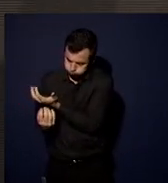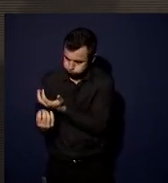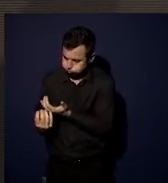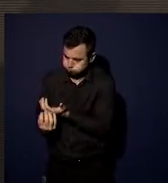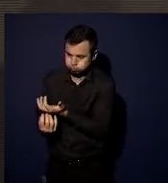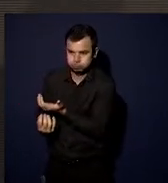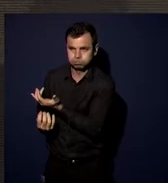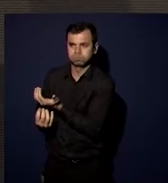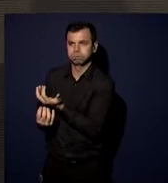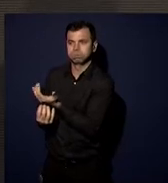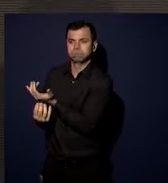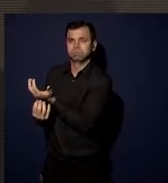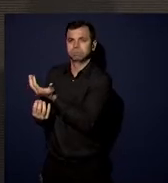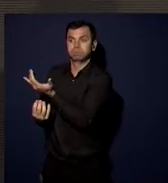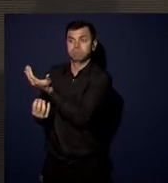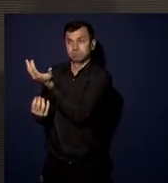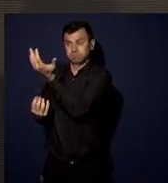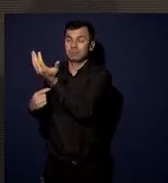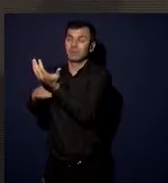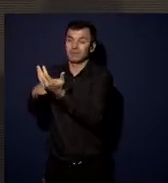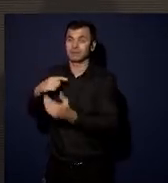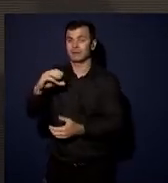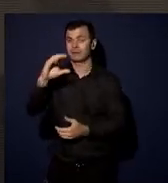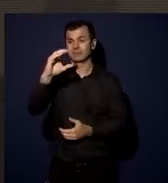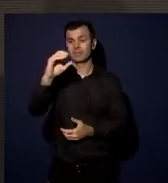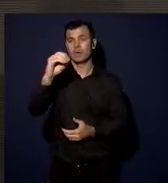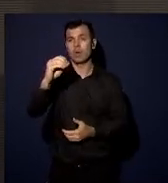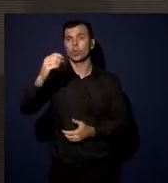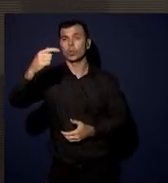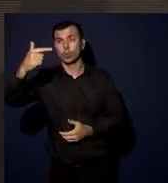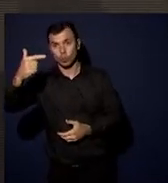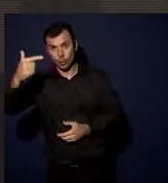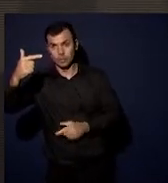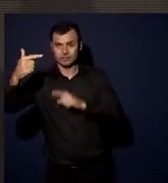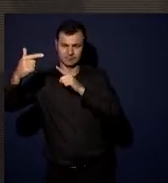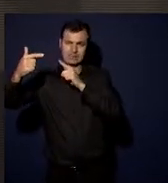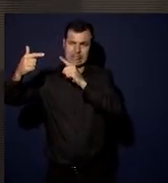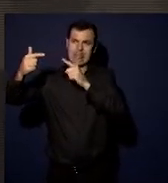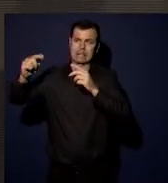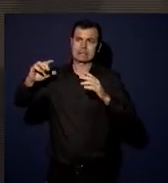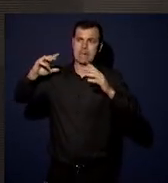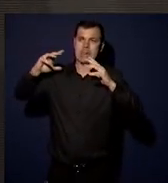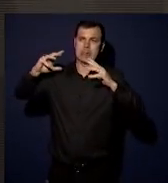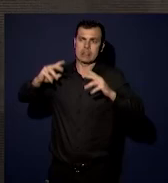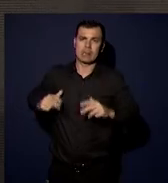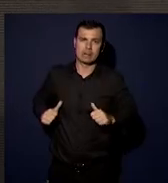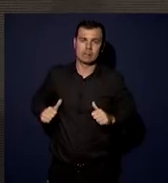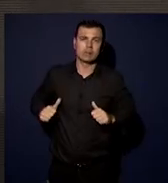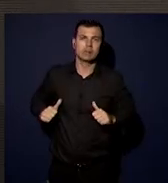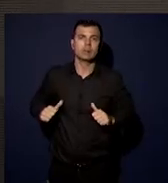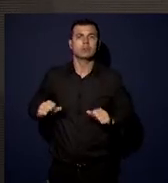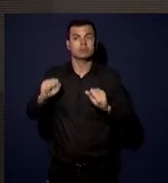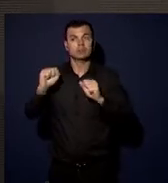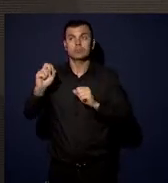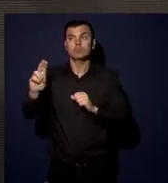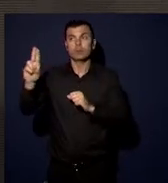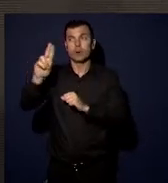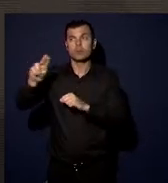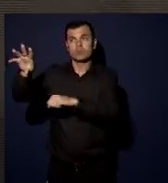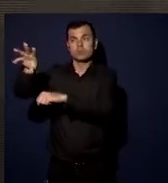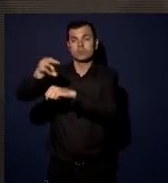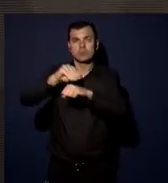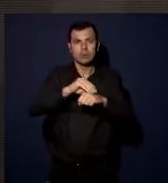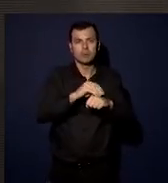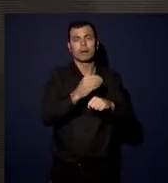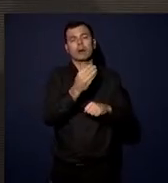Centralizado e que gera muito CO2 um CO2 Limpo que inclusive é você pode fazer comida com ele é